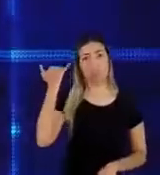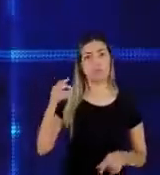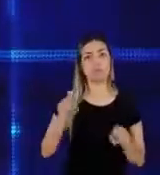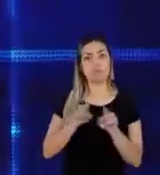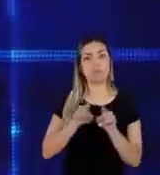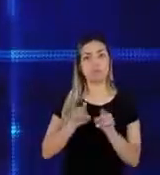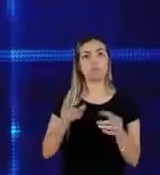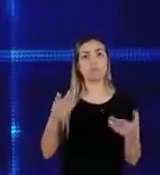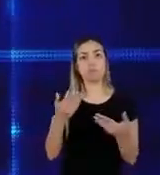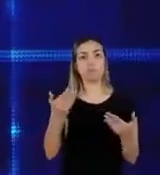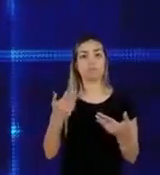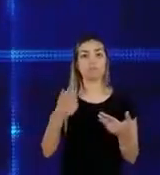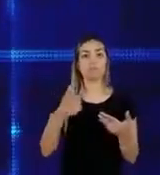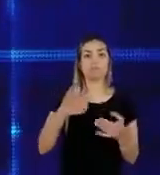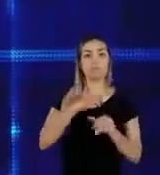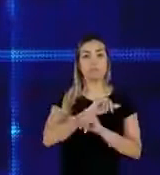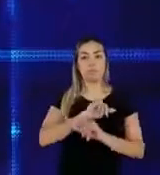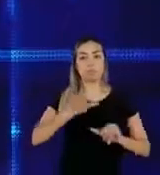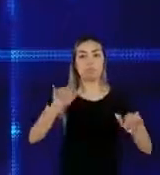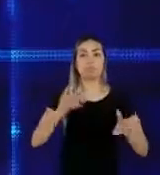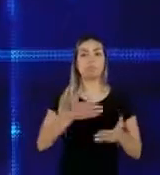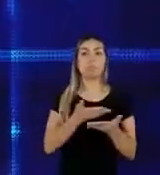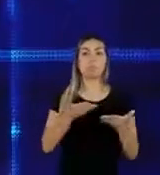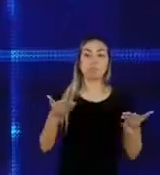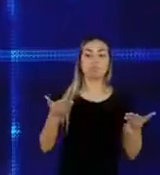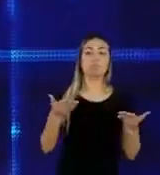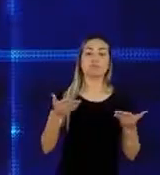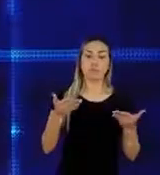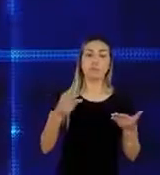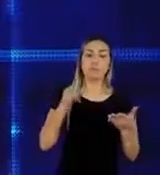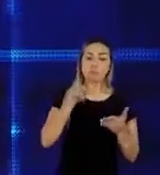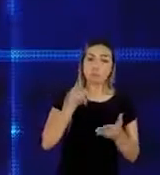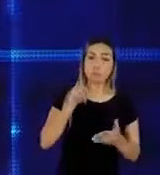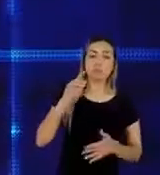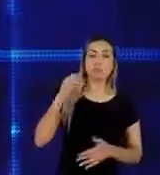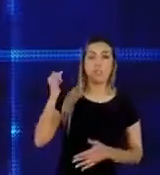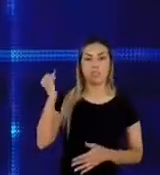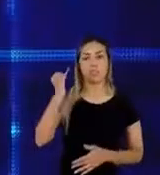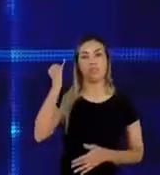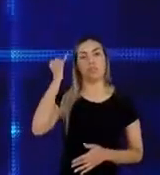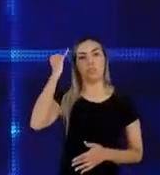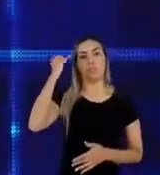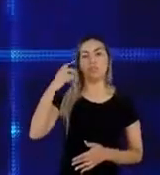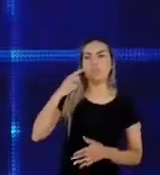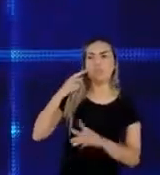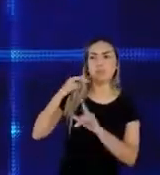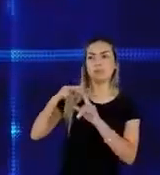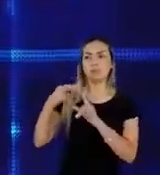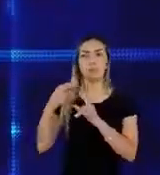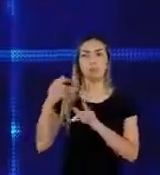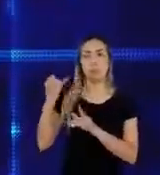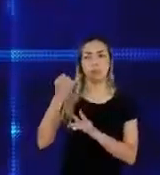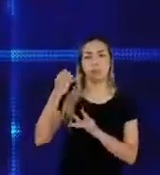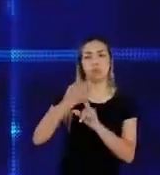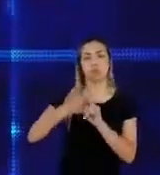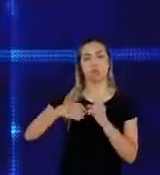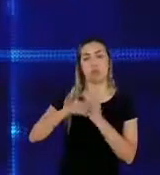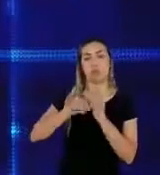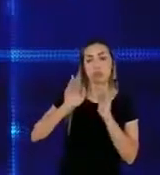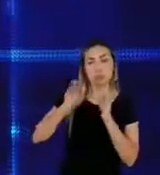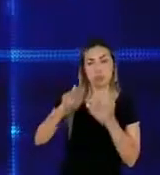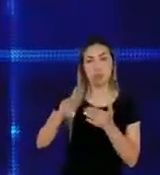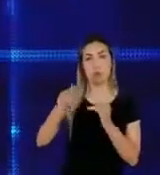contribuições aqui. Eu acho que esse programa ele tem um viés muito importante para a sociedade como um todo, com foco no consumidor, como